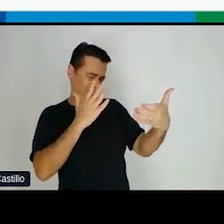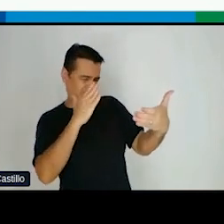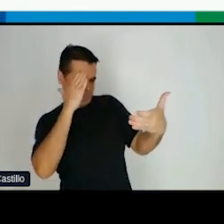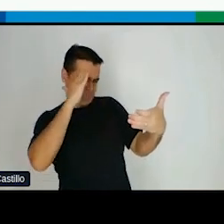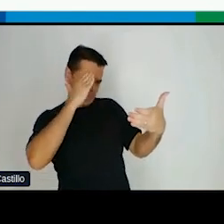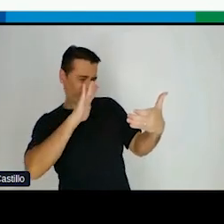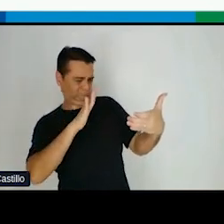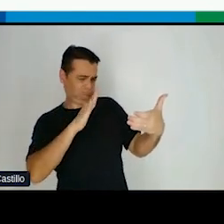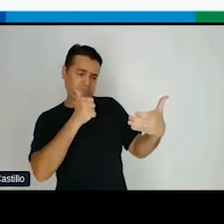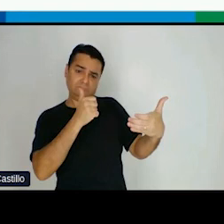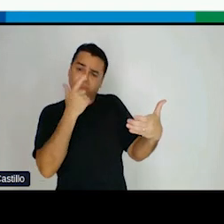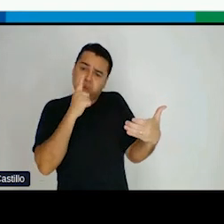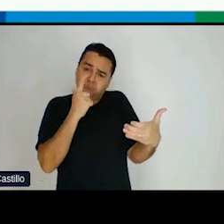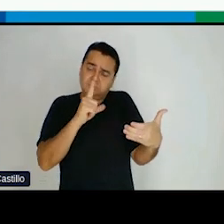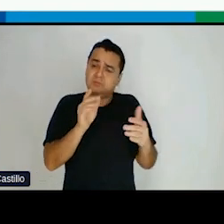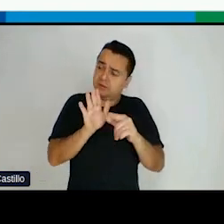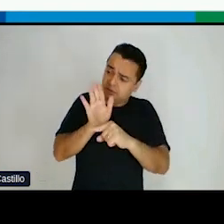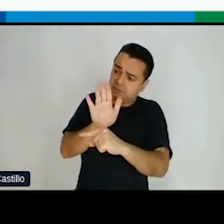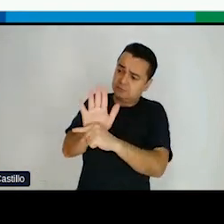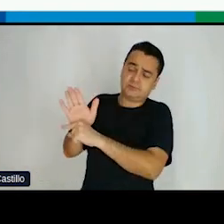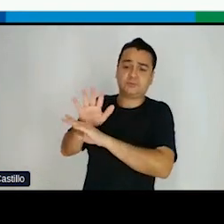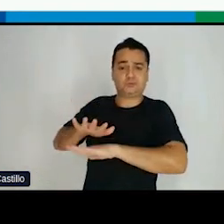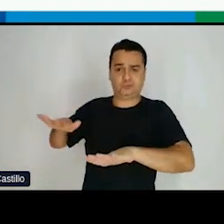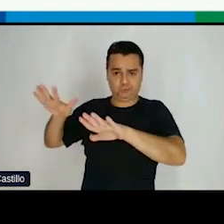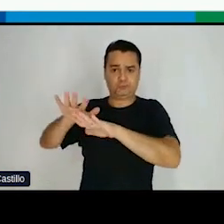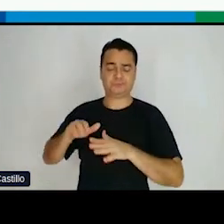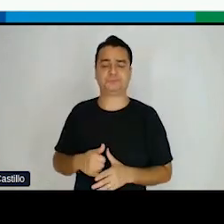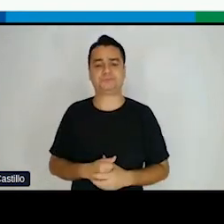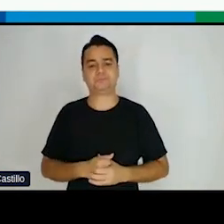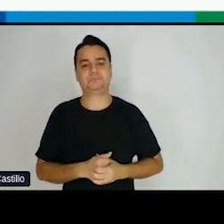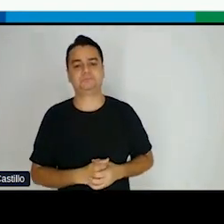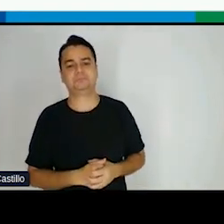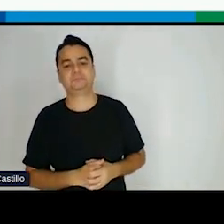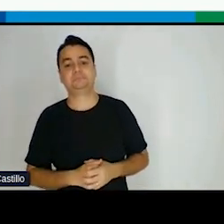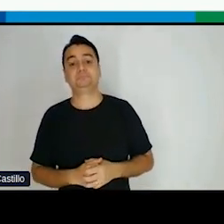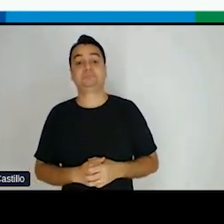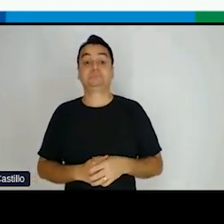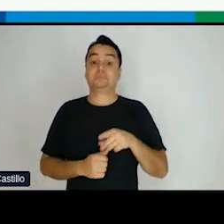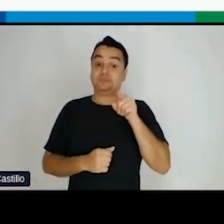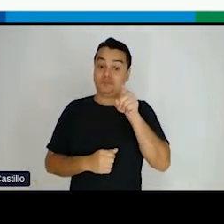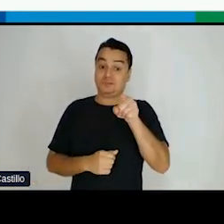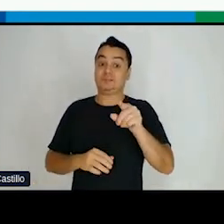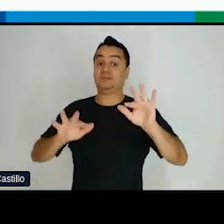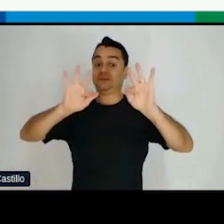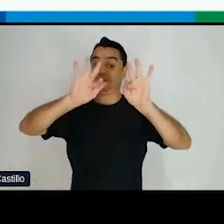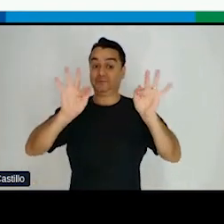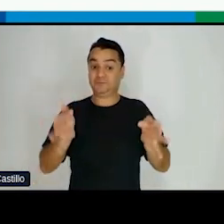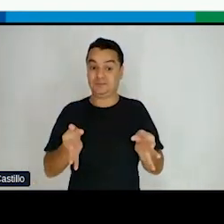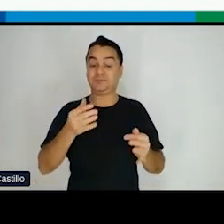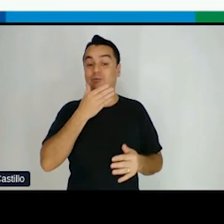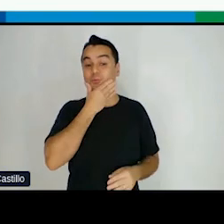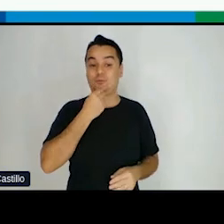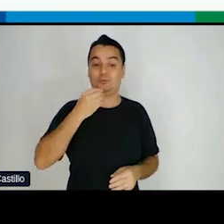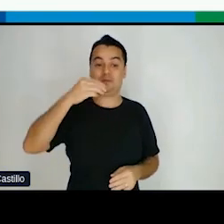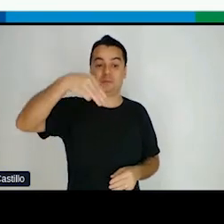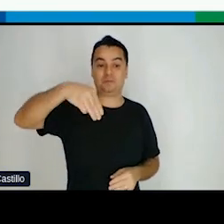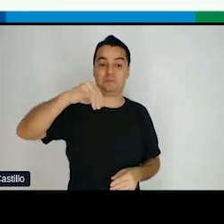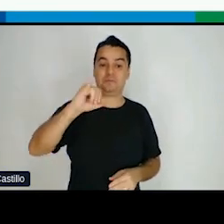entregar ao nosso usuário. Pode passar, Ana. E daqui eu deixo uma frase que eu gosto